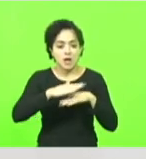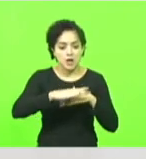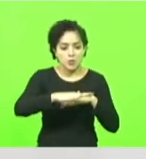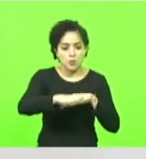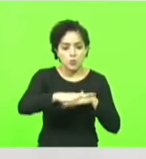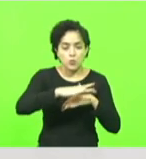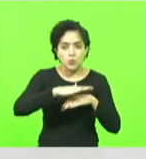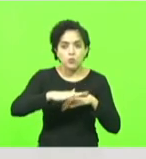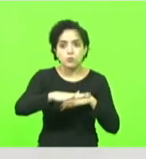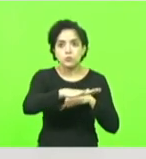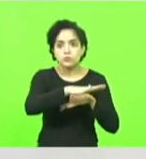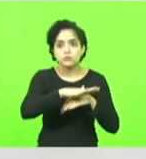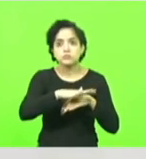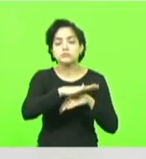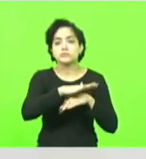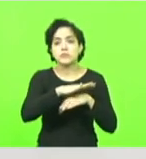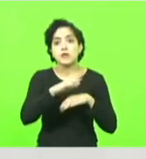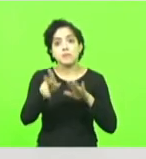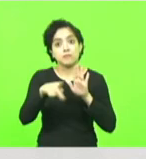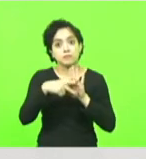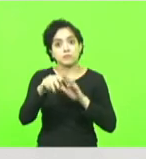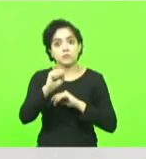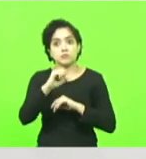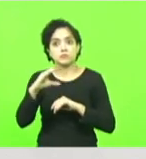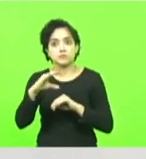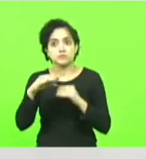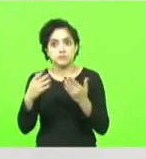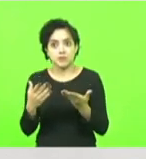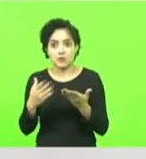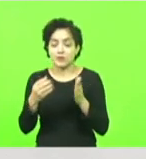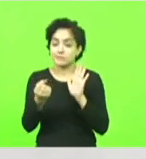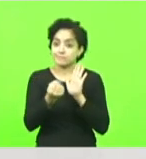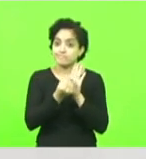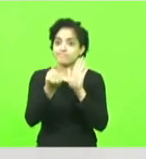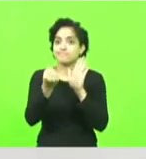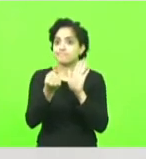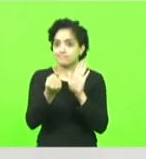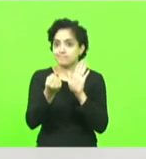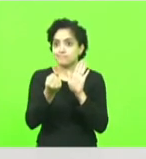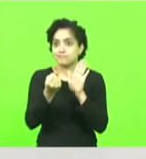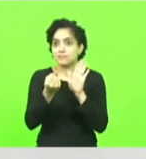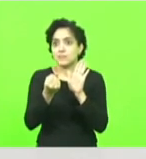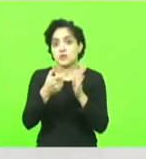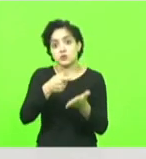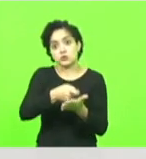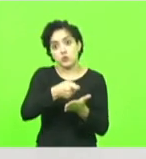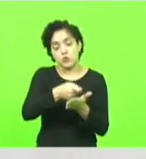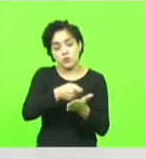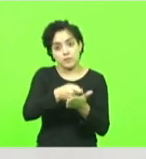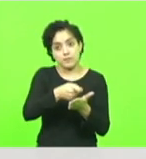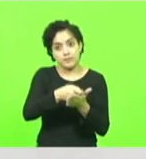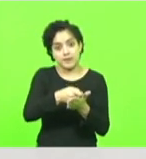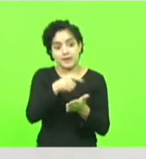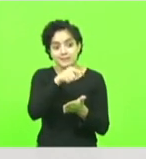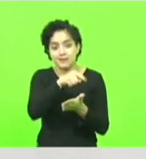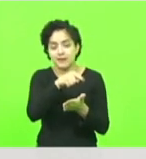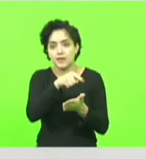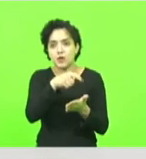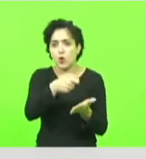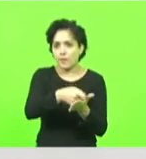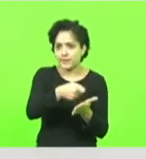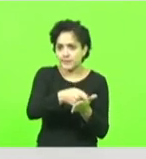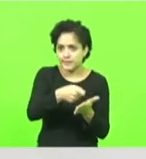é um patrimônio de Santa Catarina. Agora, não adianta ser patrimônio e nós só cobrar do agricultor a